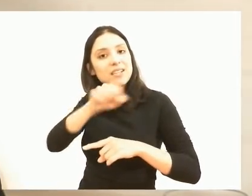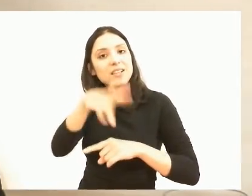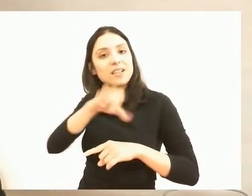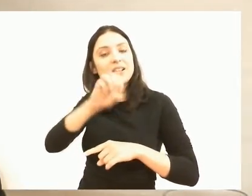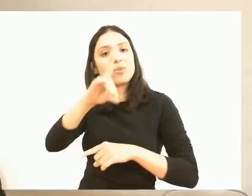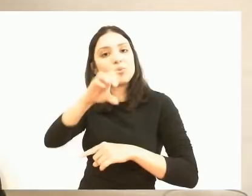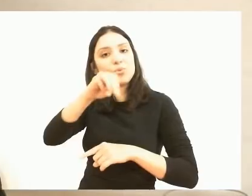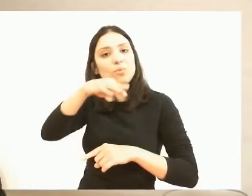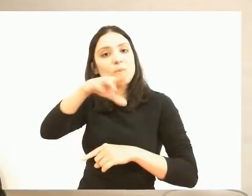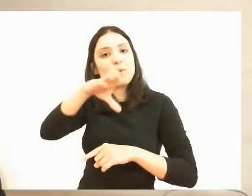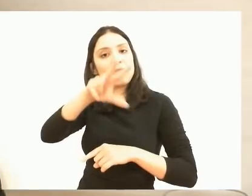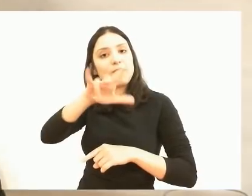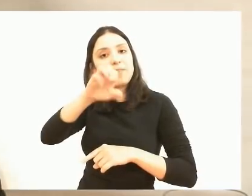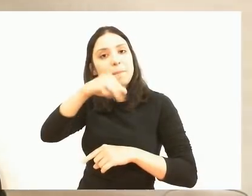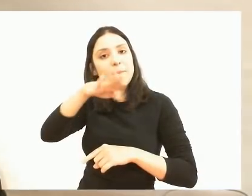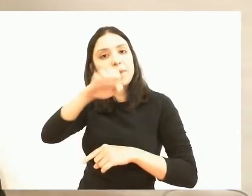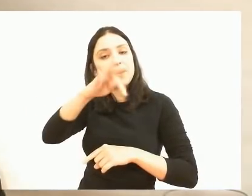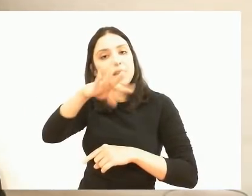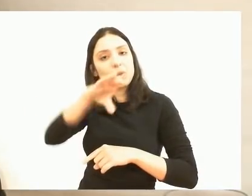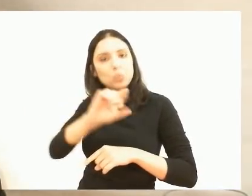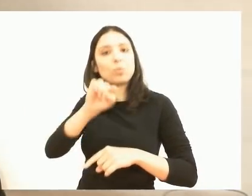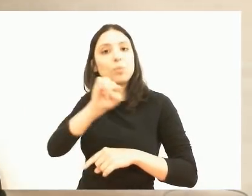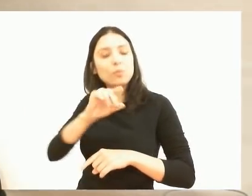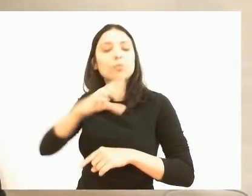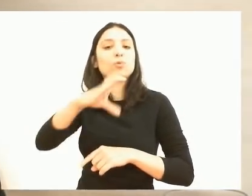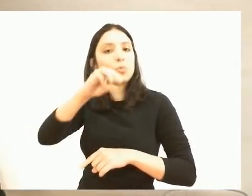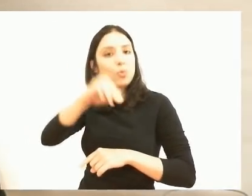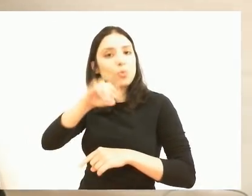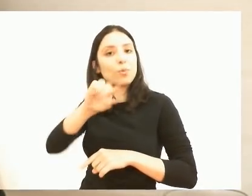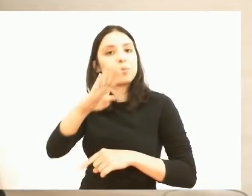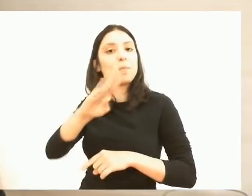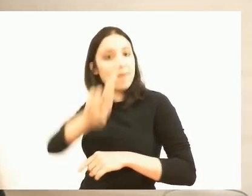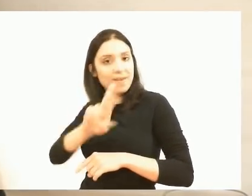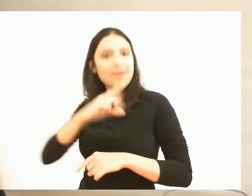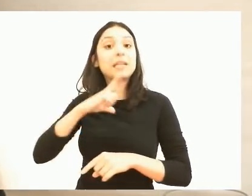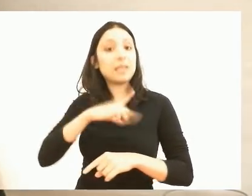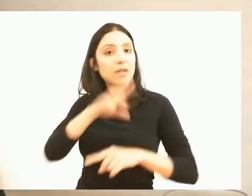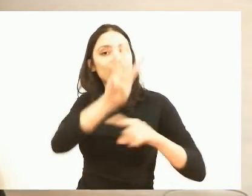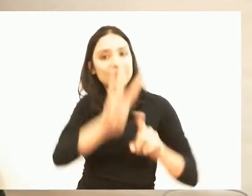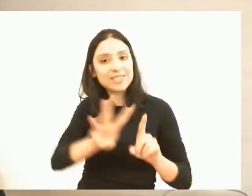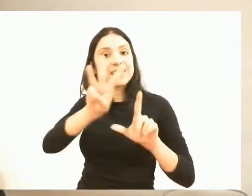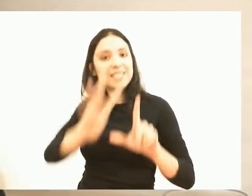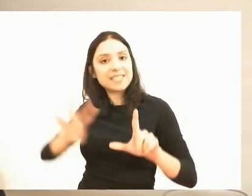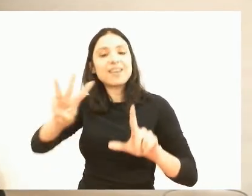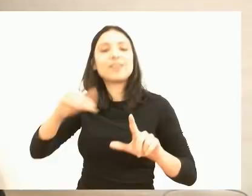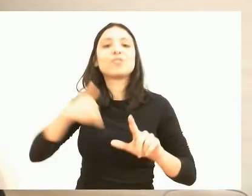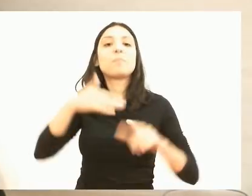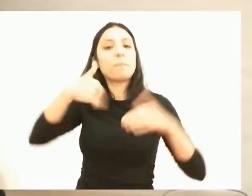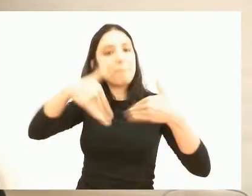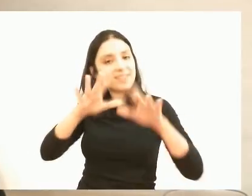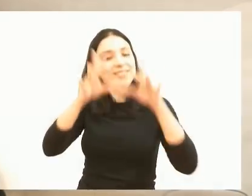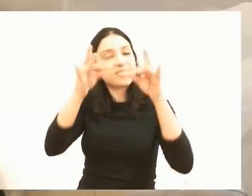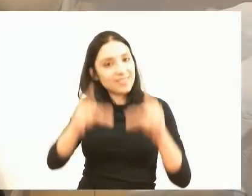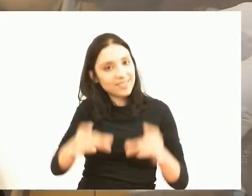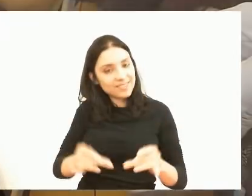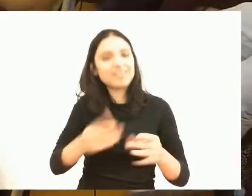tem os artigos que escrevi lá e tem esse isso que eu tô falando mais detalhado